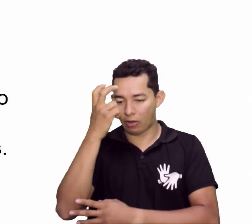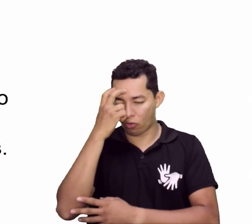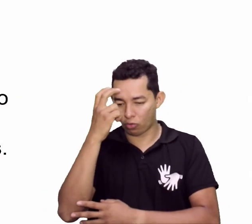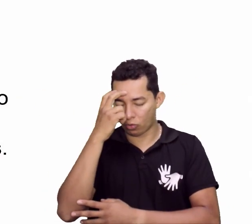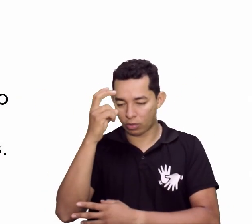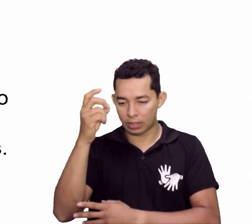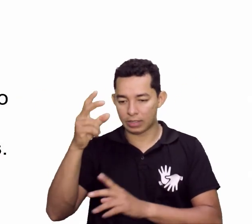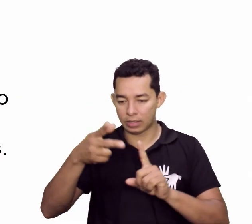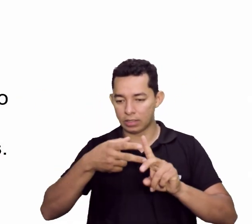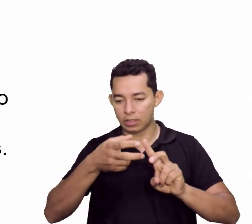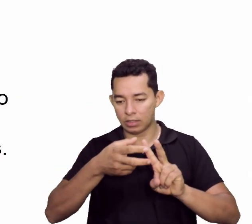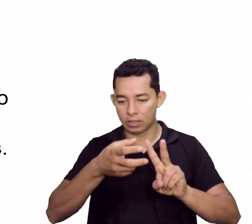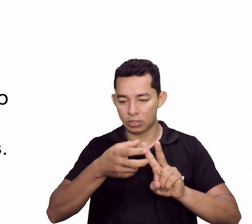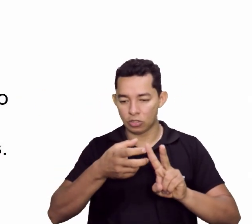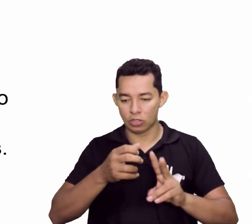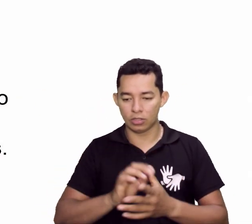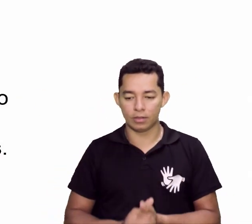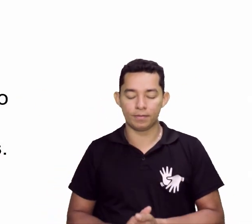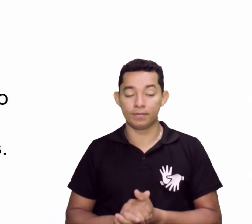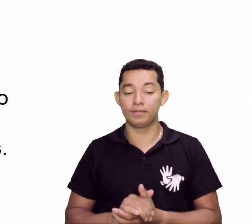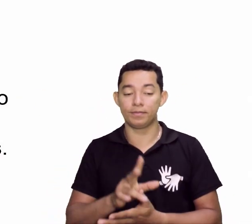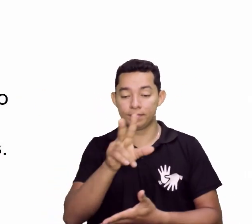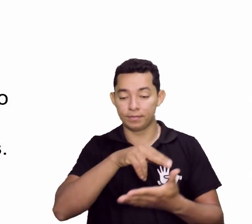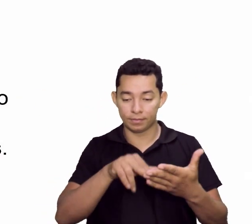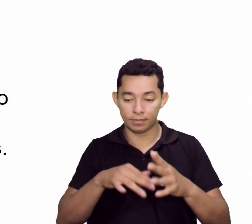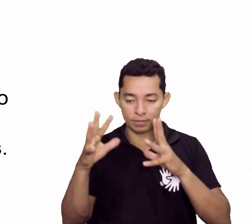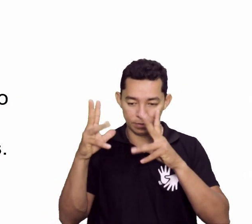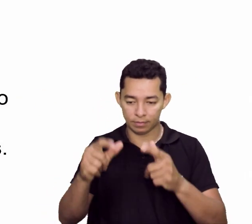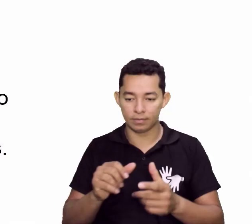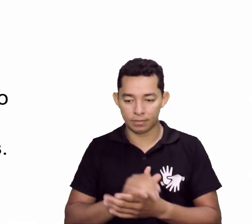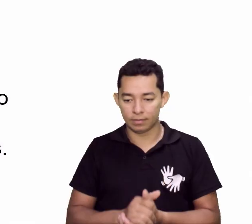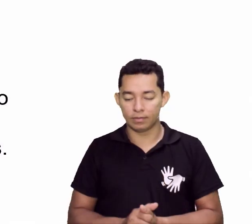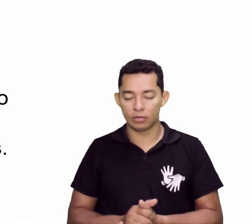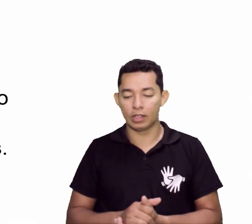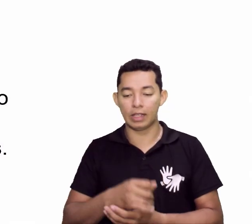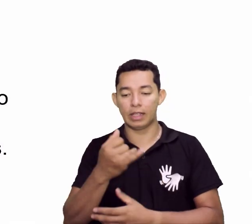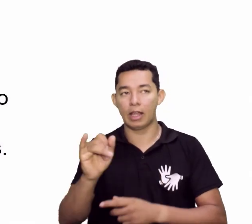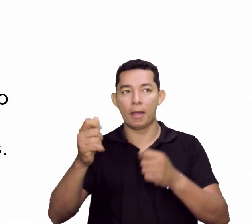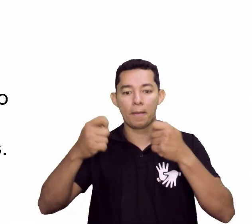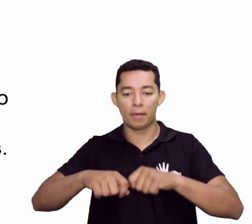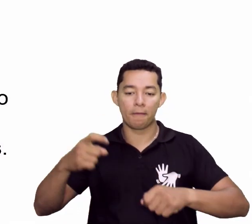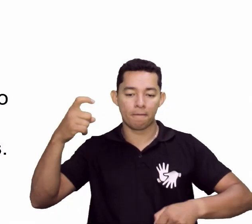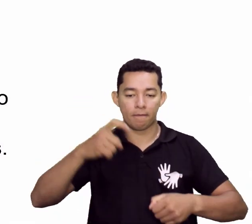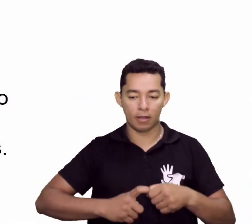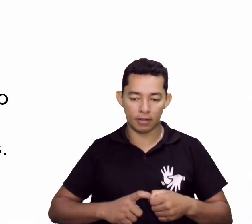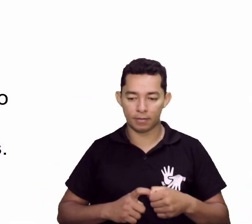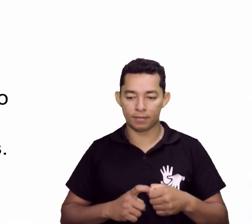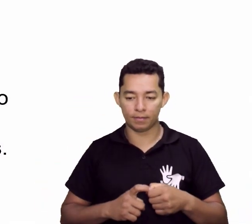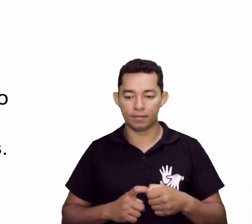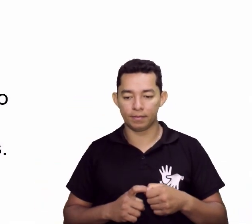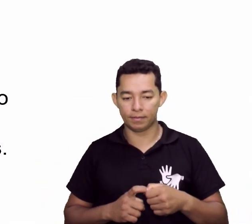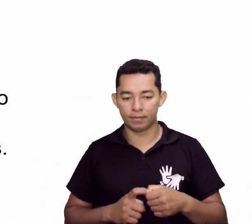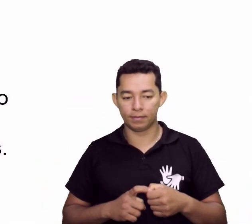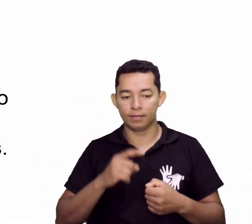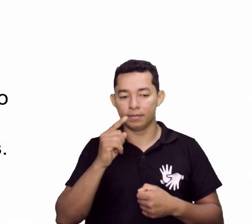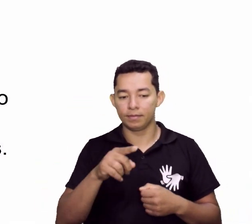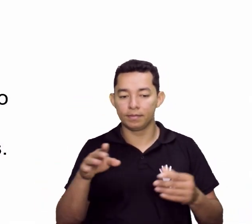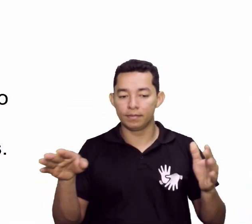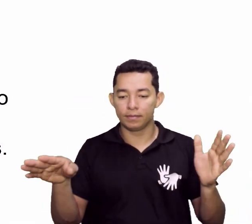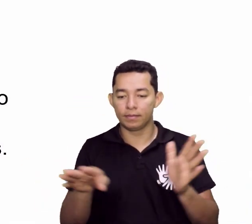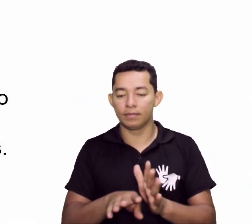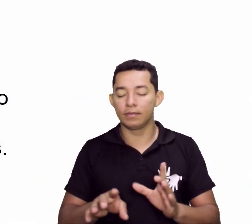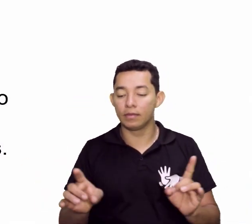ler completamente tudo. Se for preciso, volta lá e aí você vai chegar